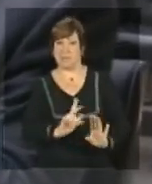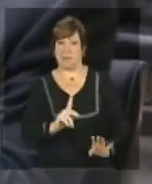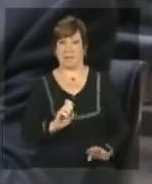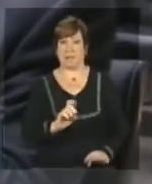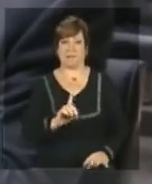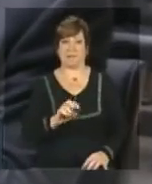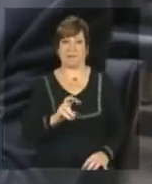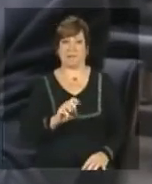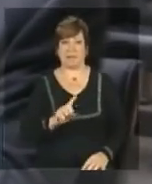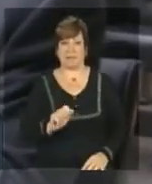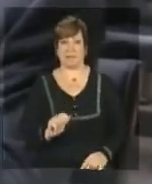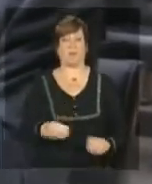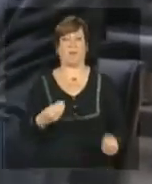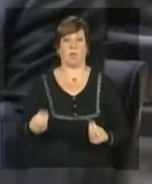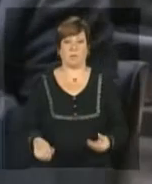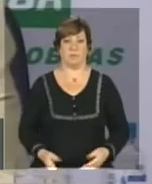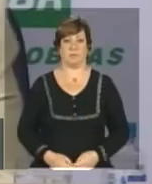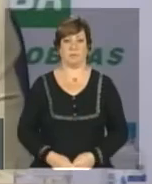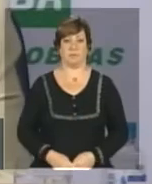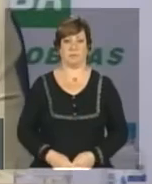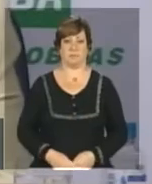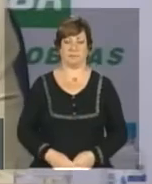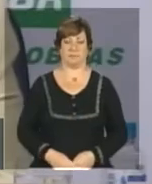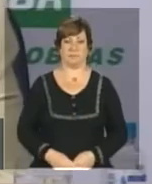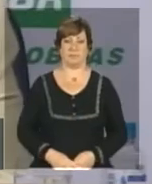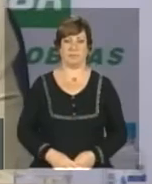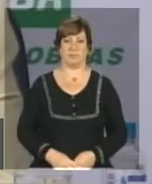já tem metade do caminho andado?